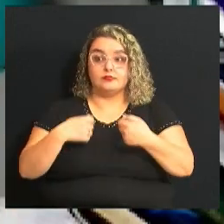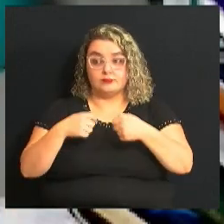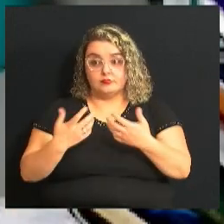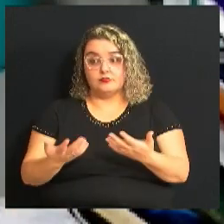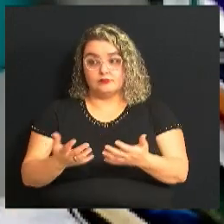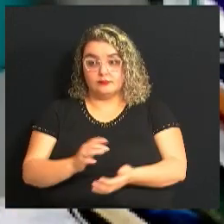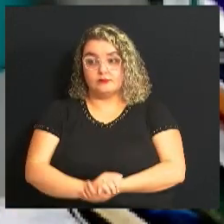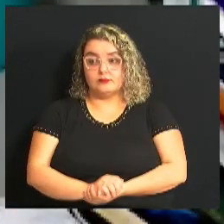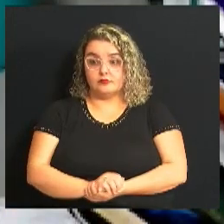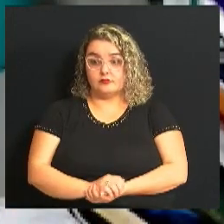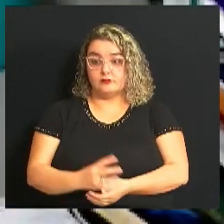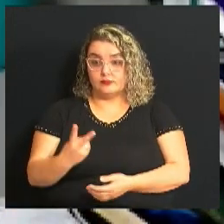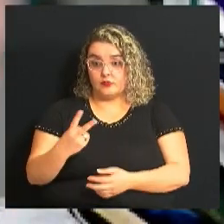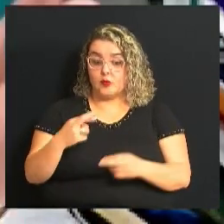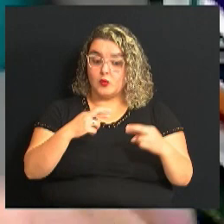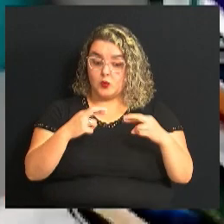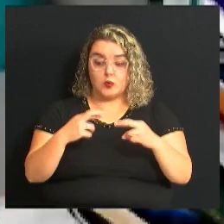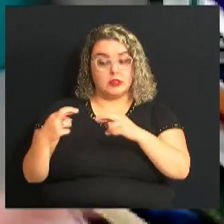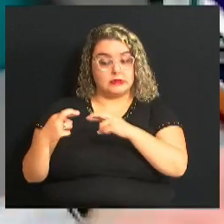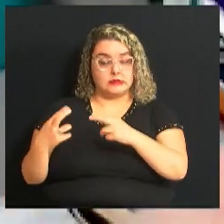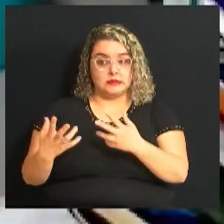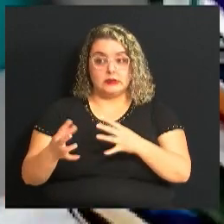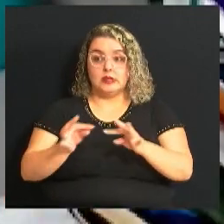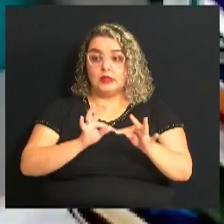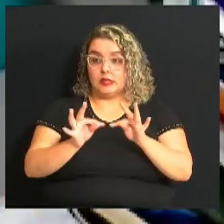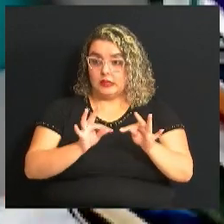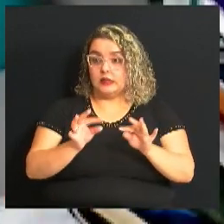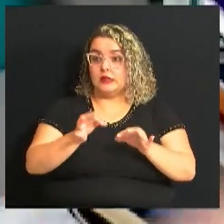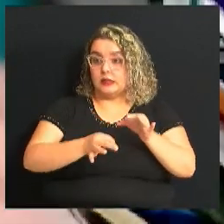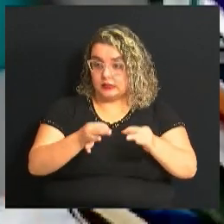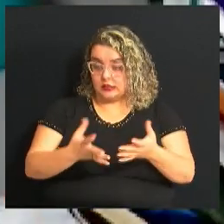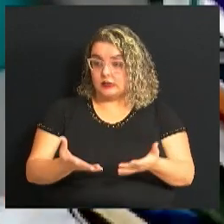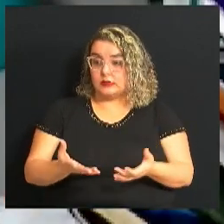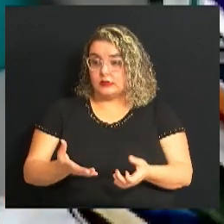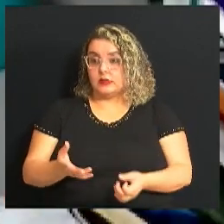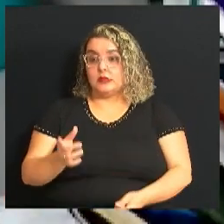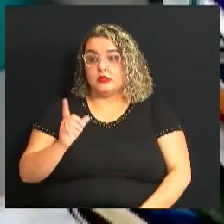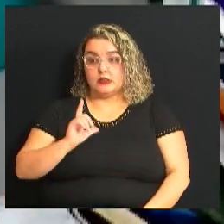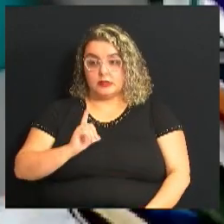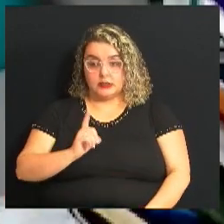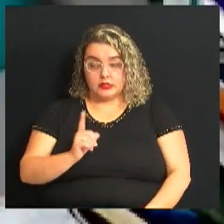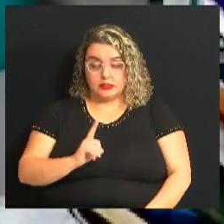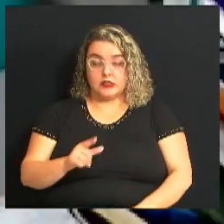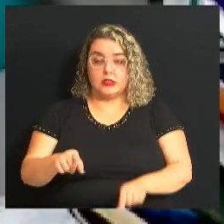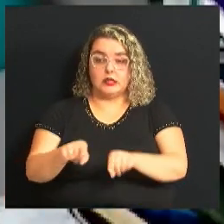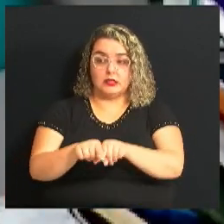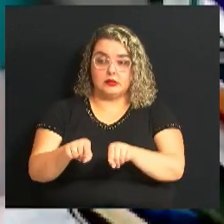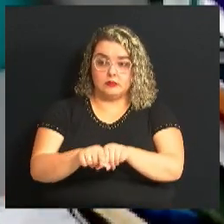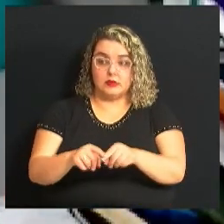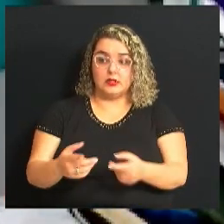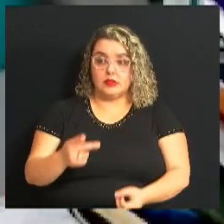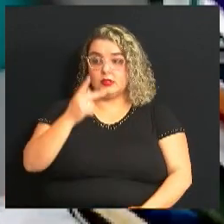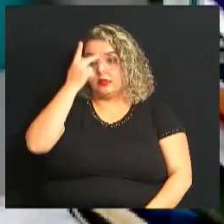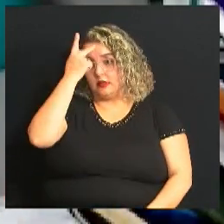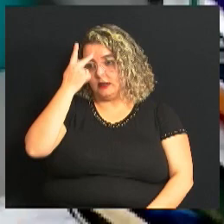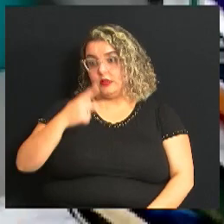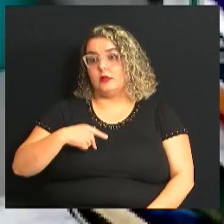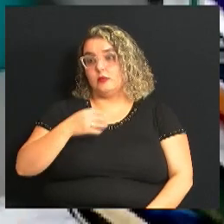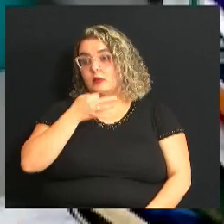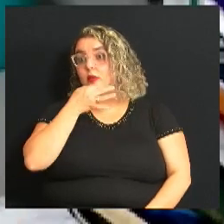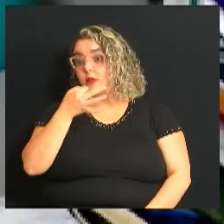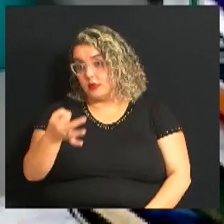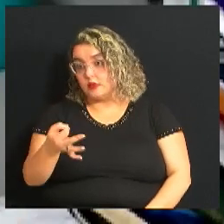duas análises, né? Análise técnica e jurídica, e sempre existe a questão da própria opinião de quem